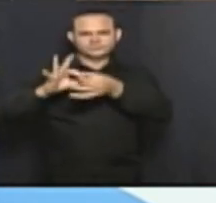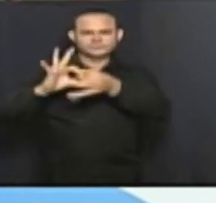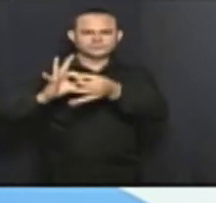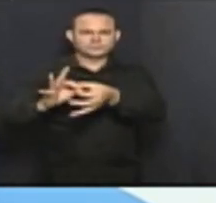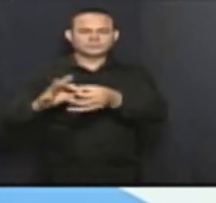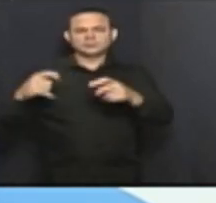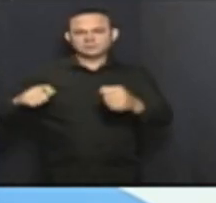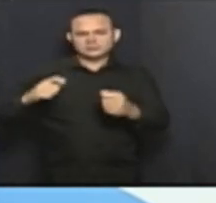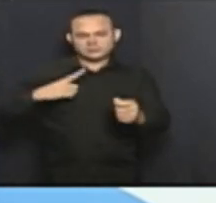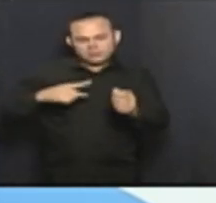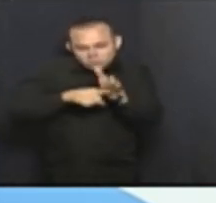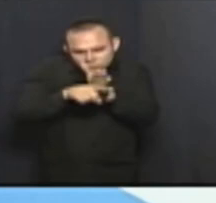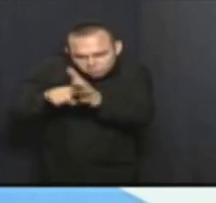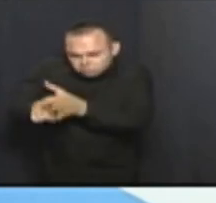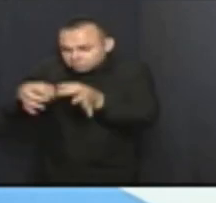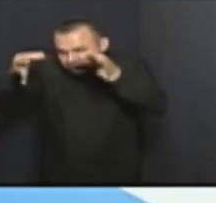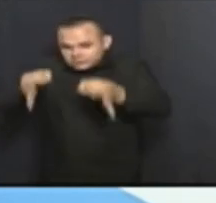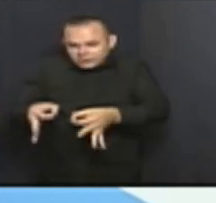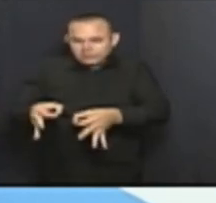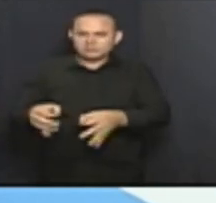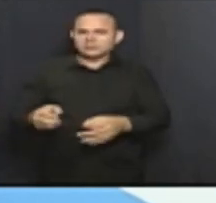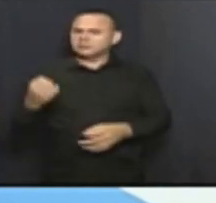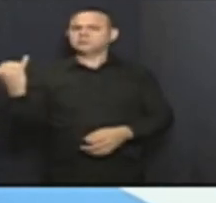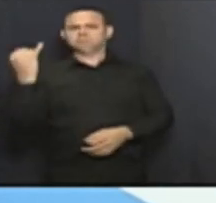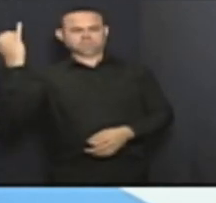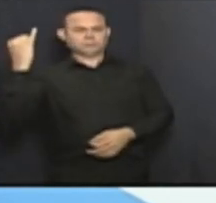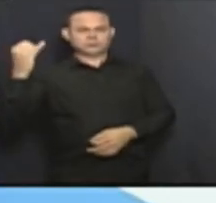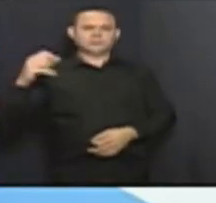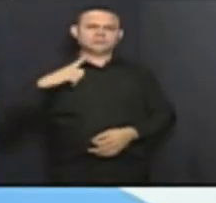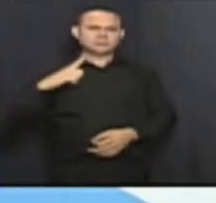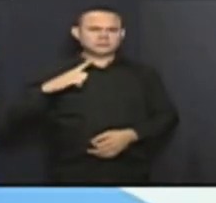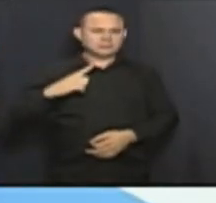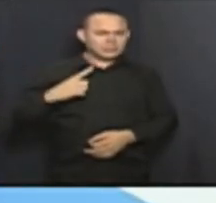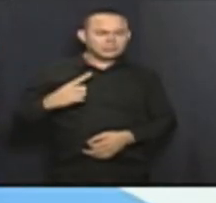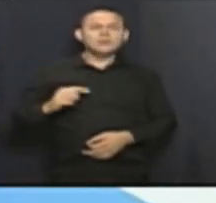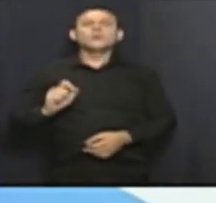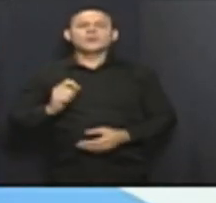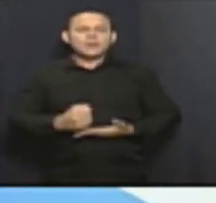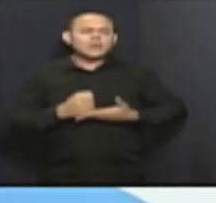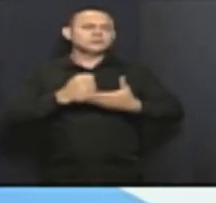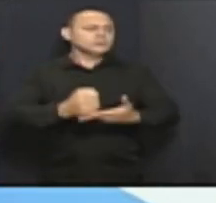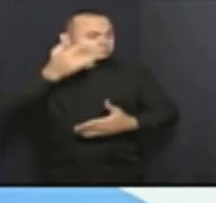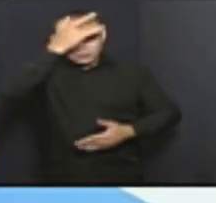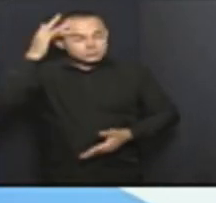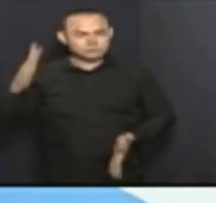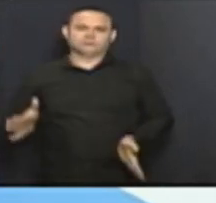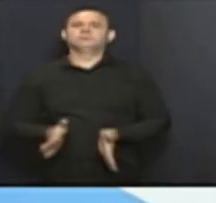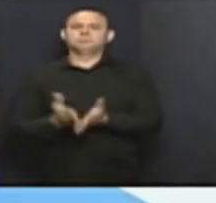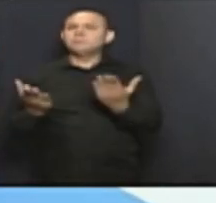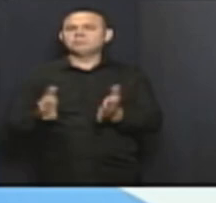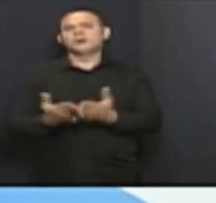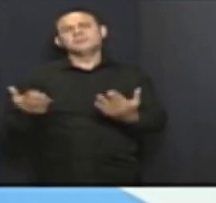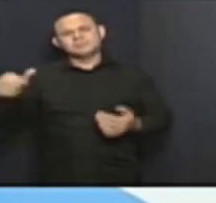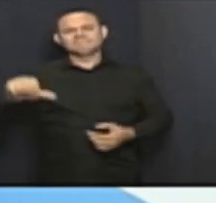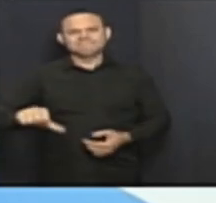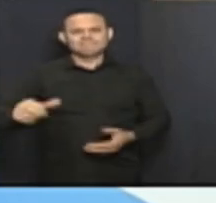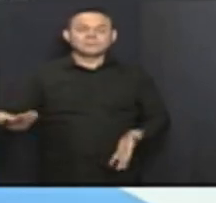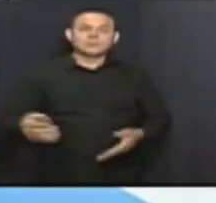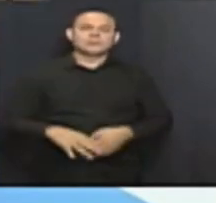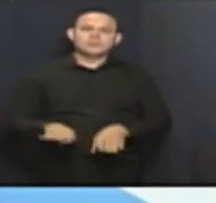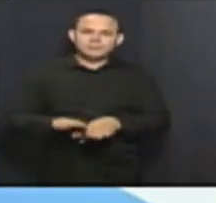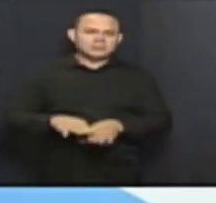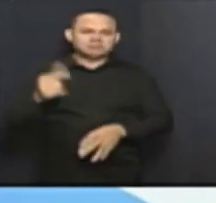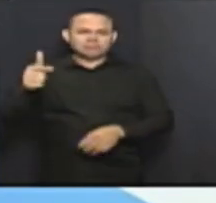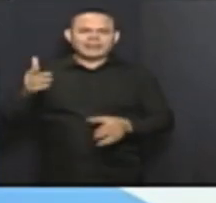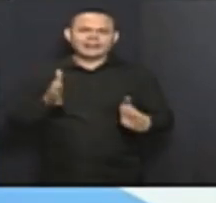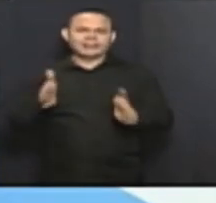em cada um dos municípios em especial para a população de mais baixa renda que não têm acesso ao mercado de trabalho que não